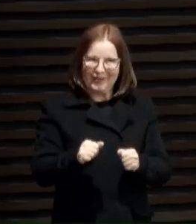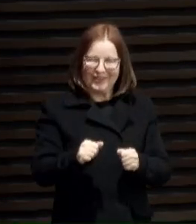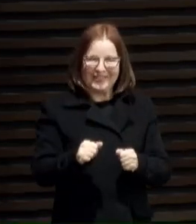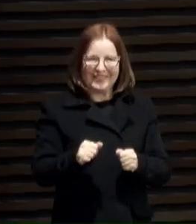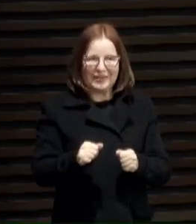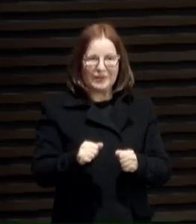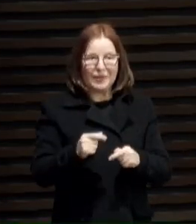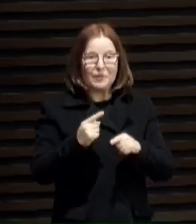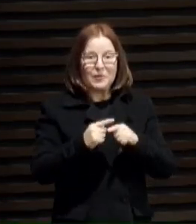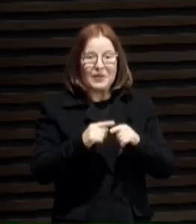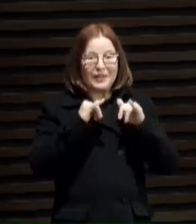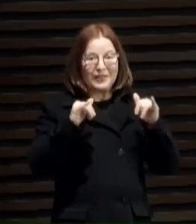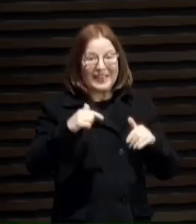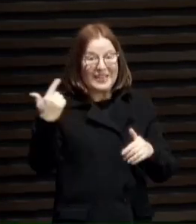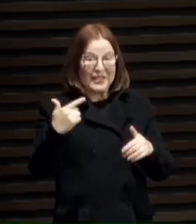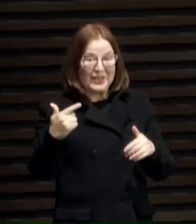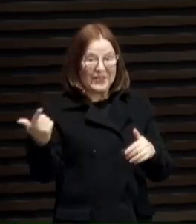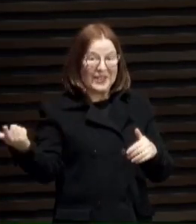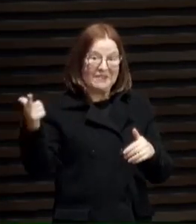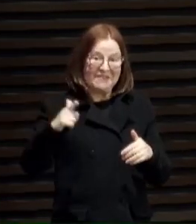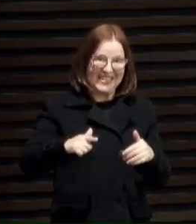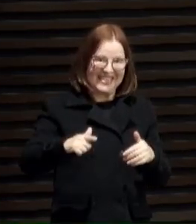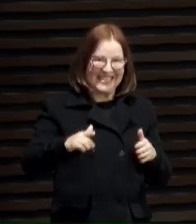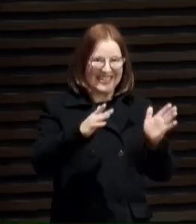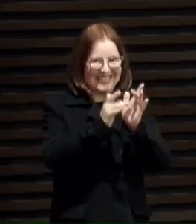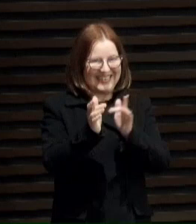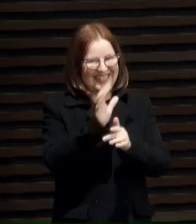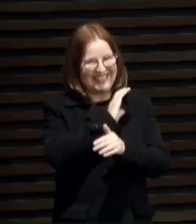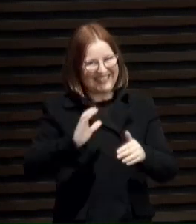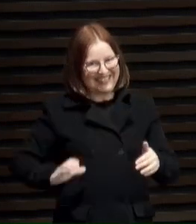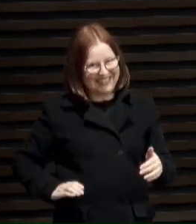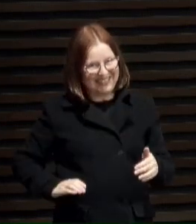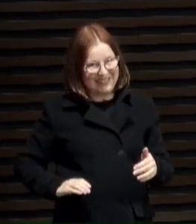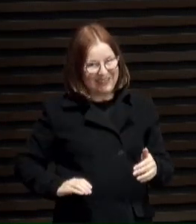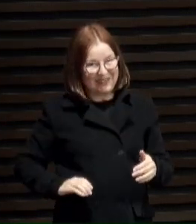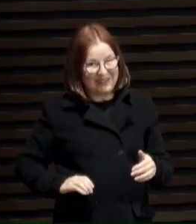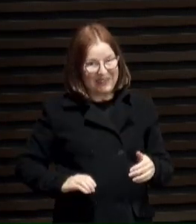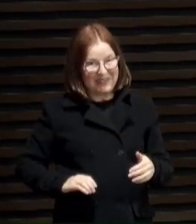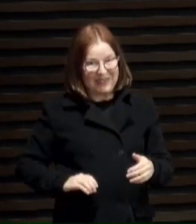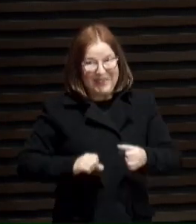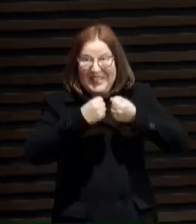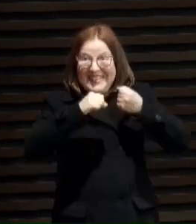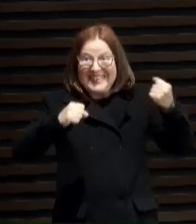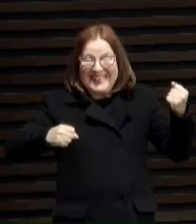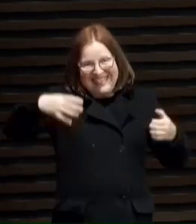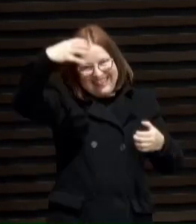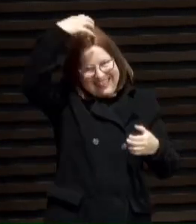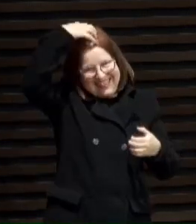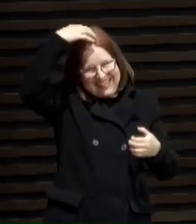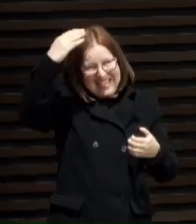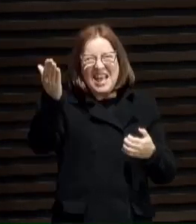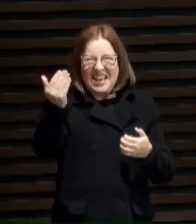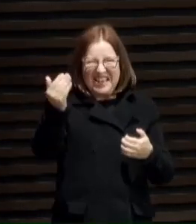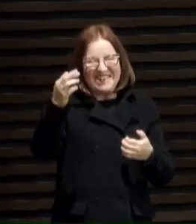vinda do Senhor Jesus como o grande rei. Maranata, venha o Senhor